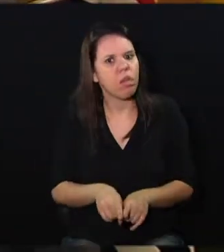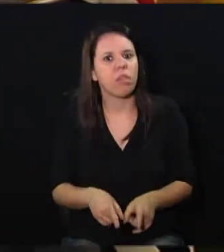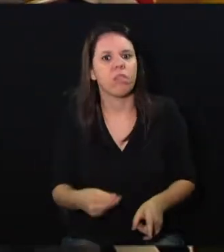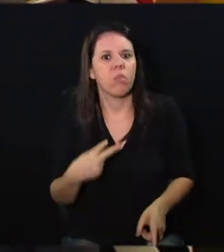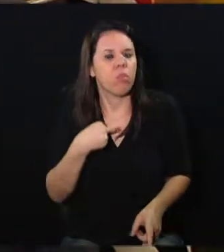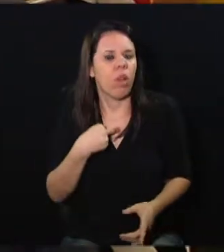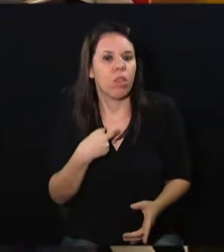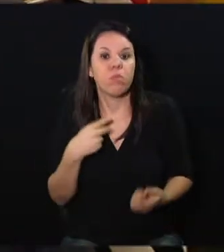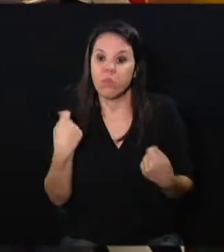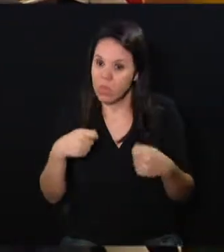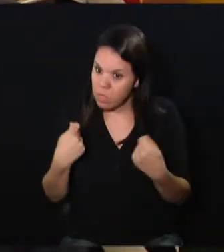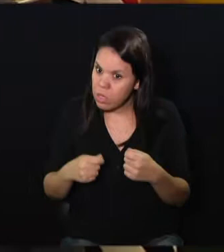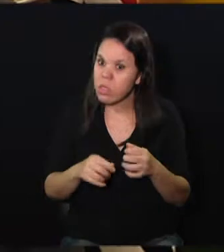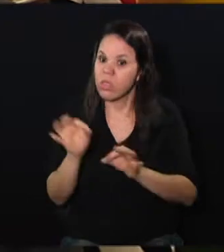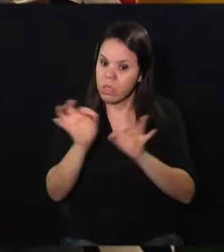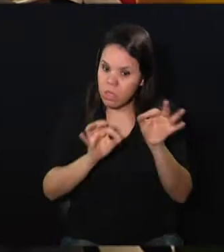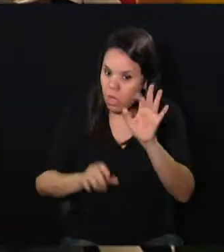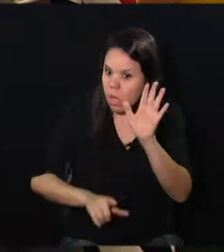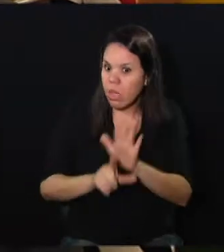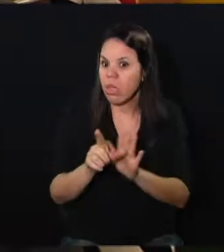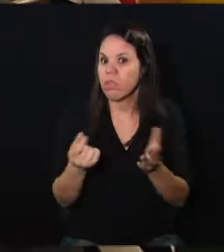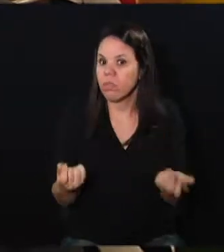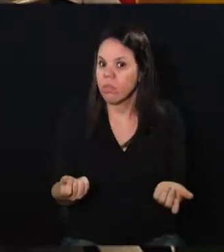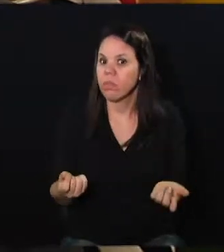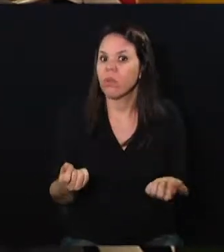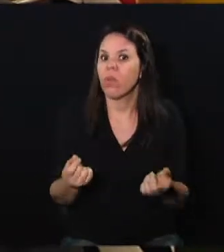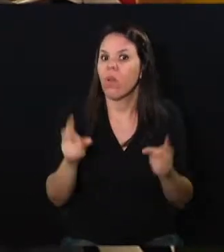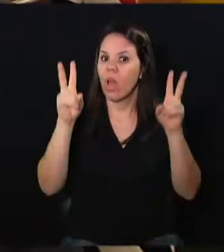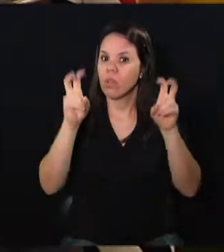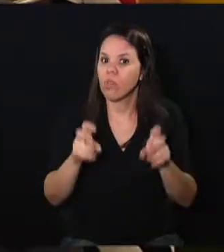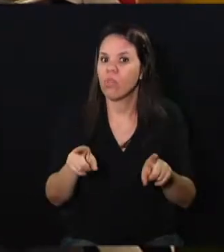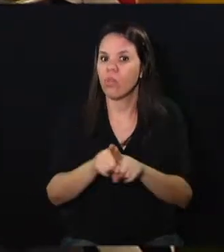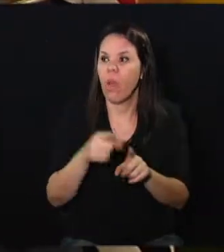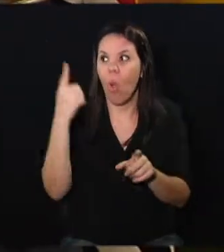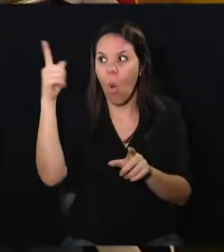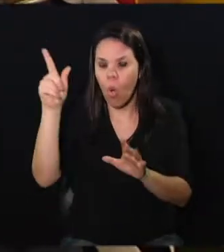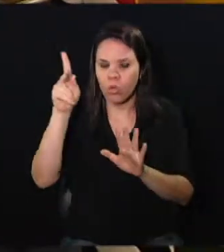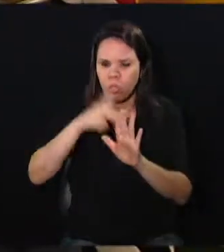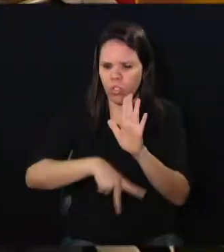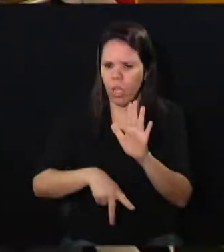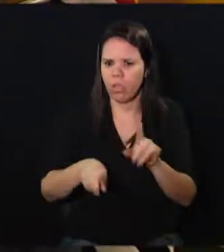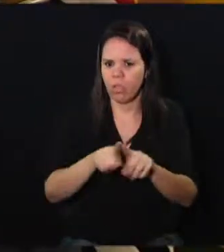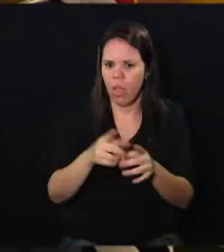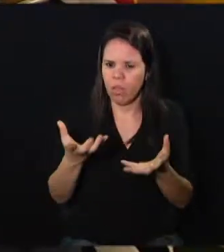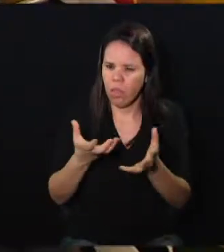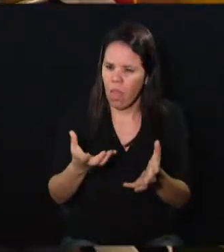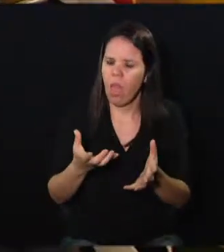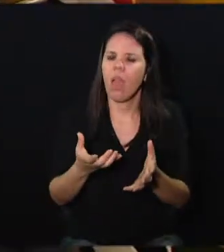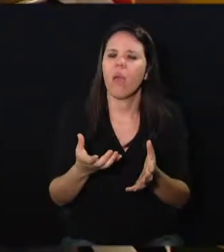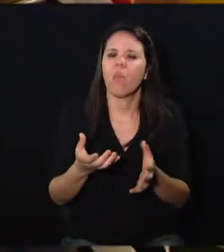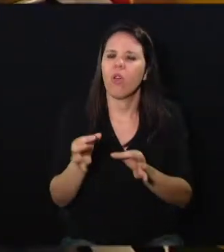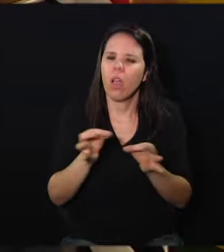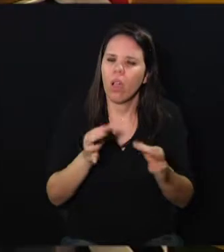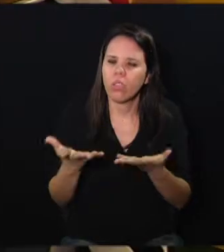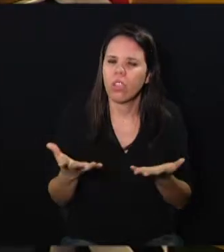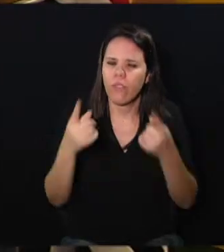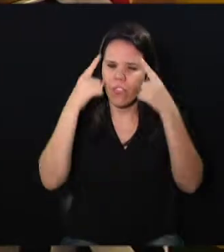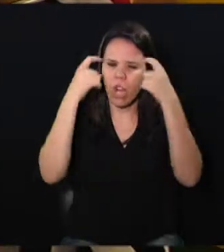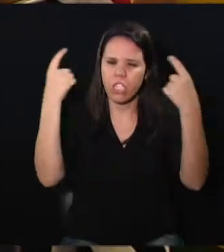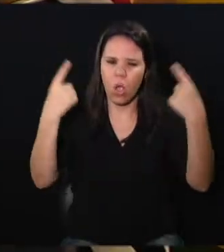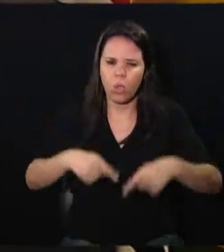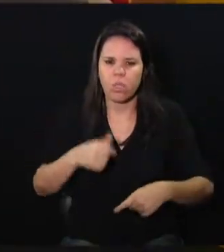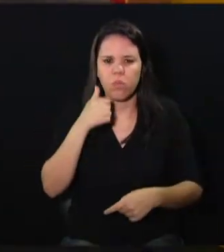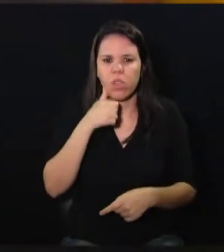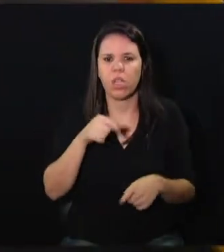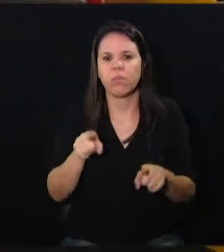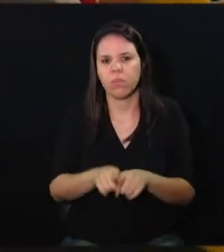necessário legislar sobre o assunto, assim como outro projeto de lei em tramitação na Casa, que trata da violência contra as mulheres. Esse